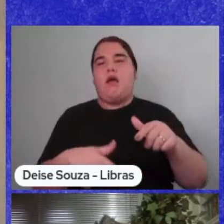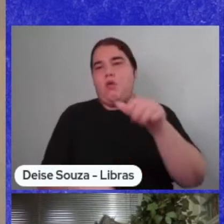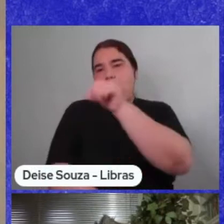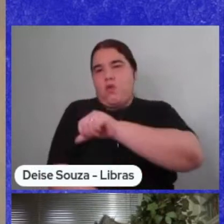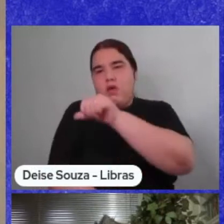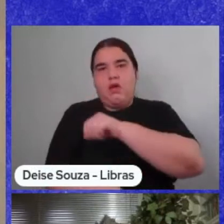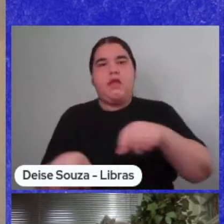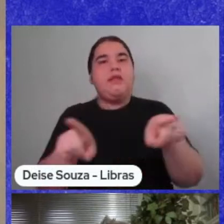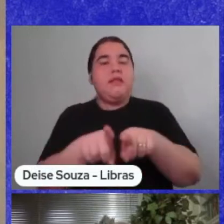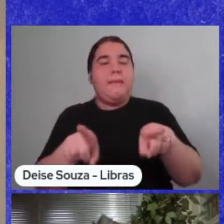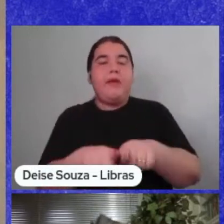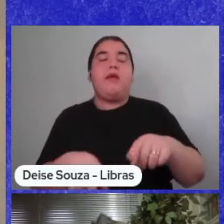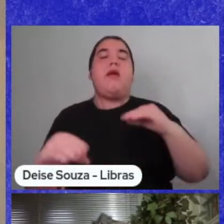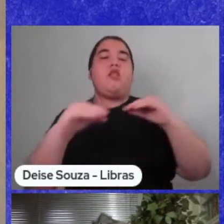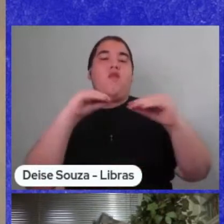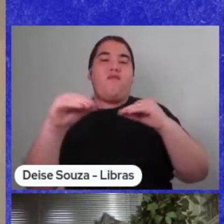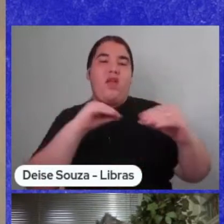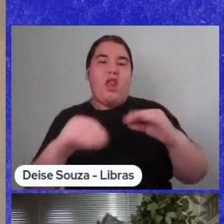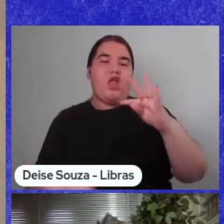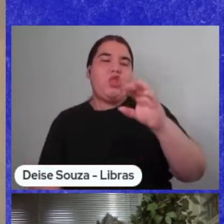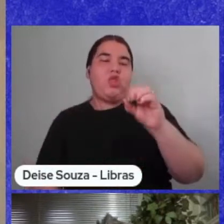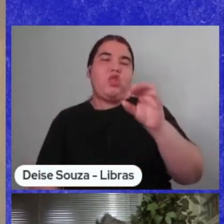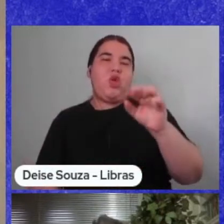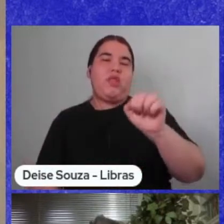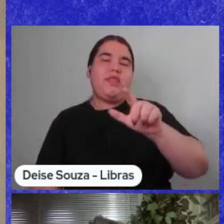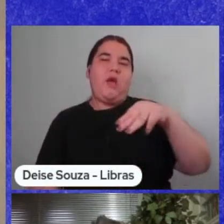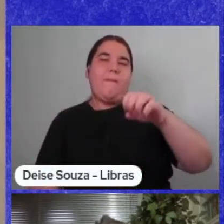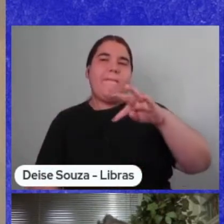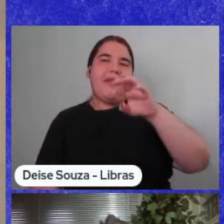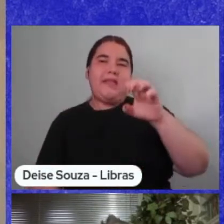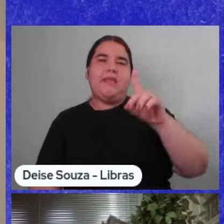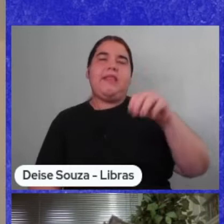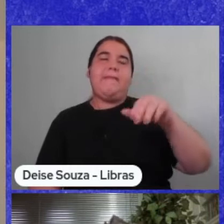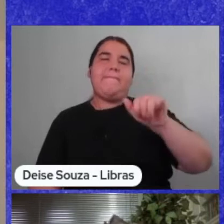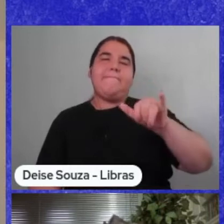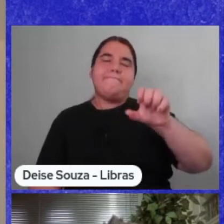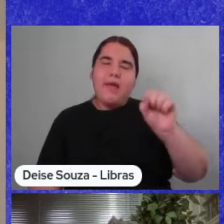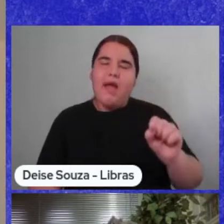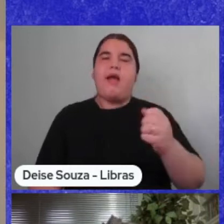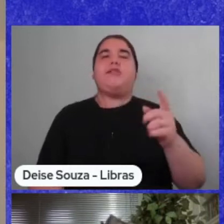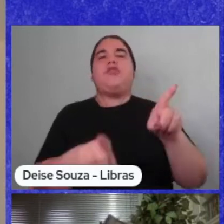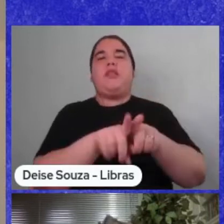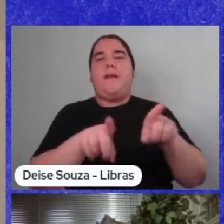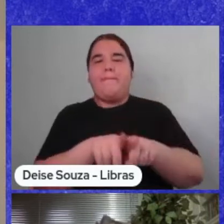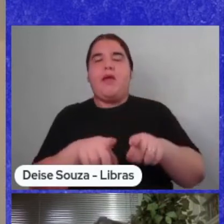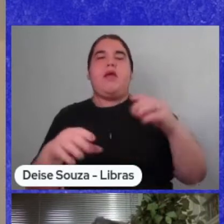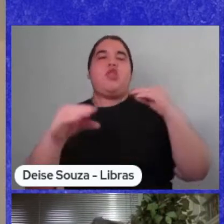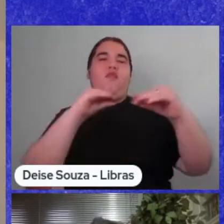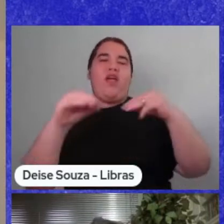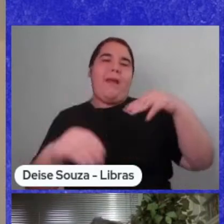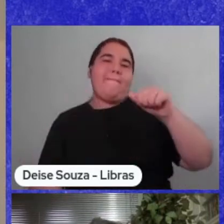novela Totalmente Demais, um personagem chamada Bárbara, depois fui protagonista da Malhação. No meio